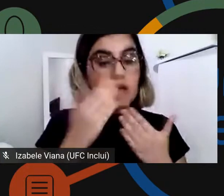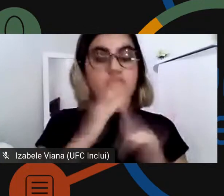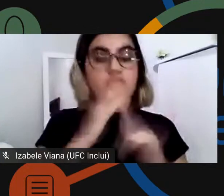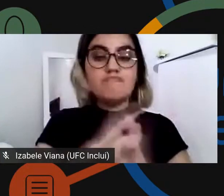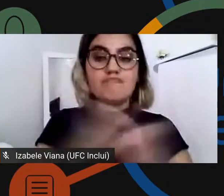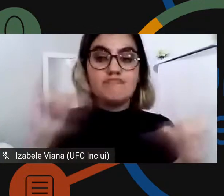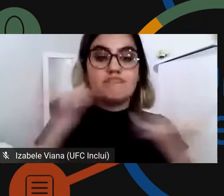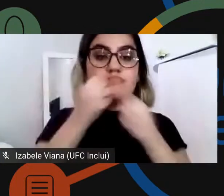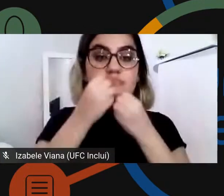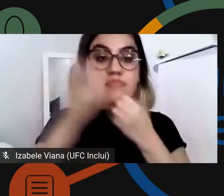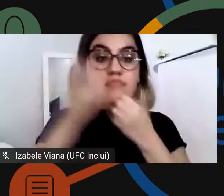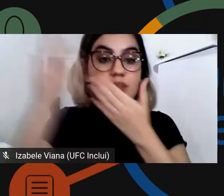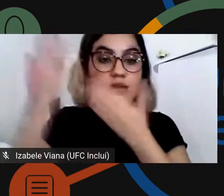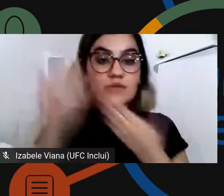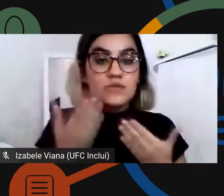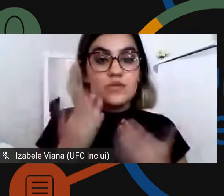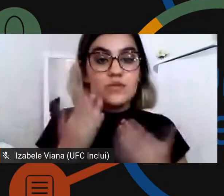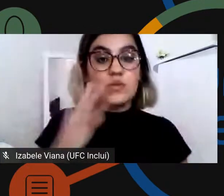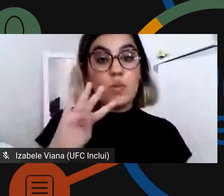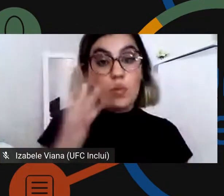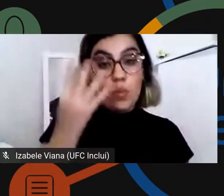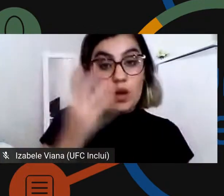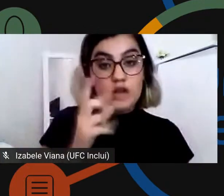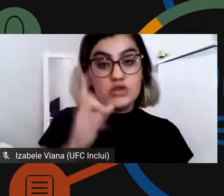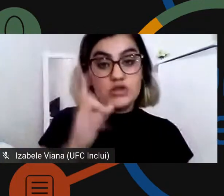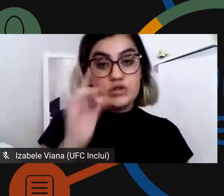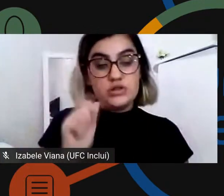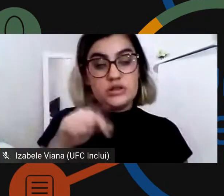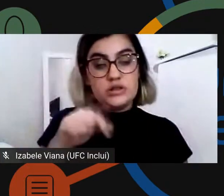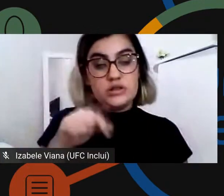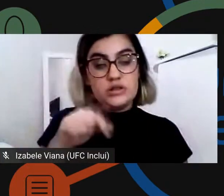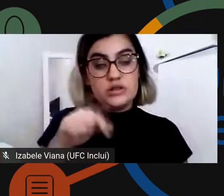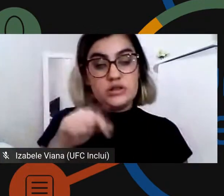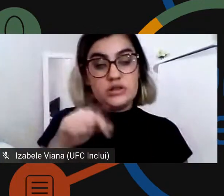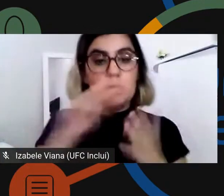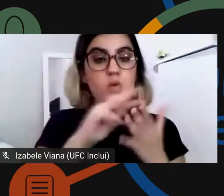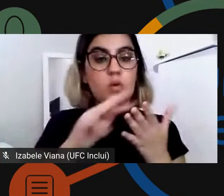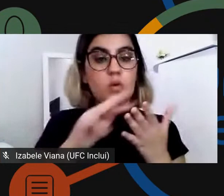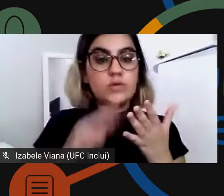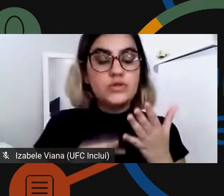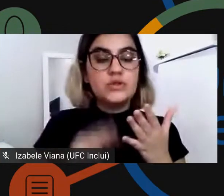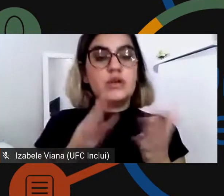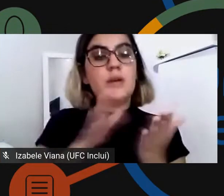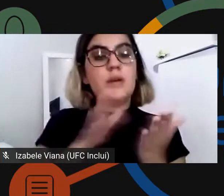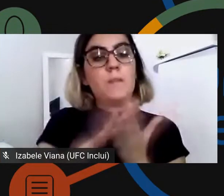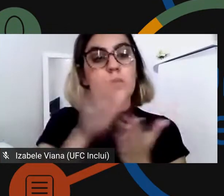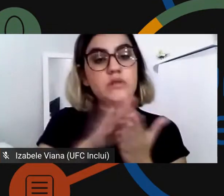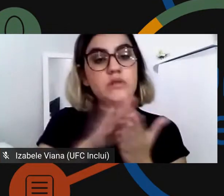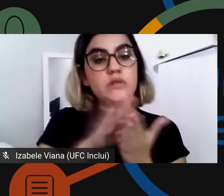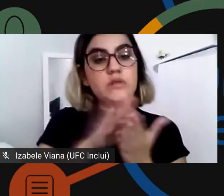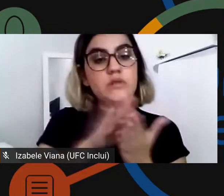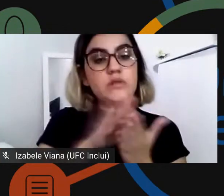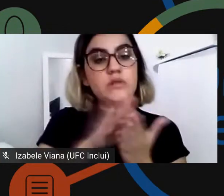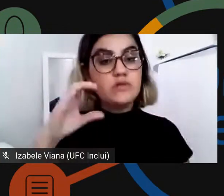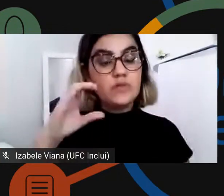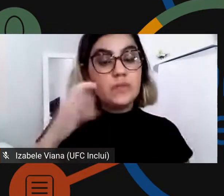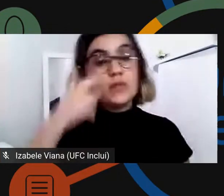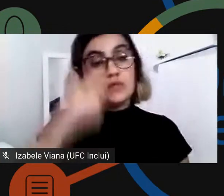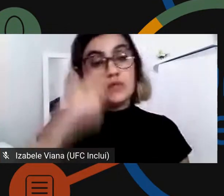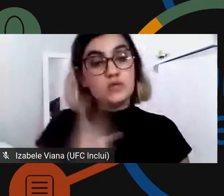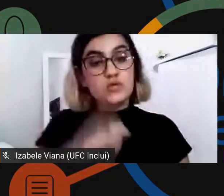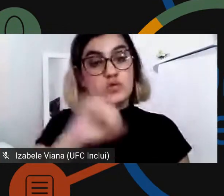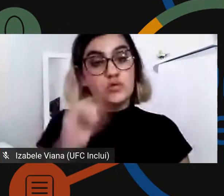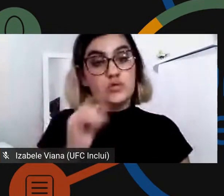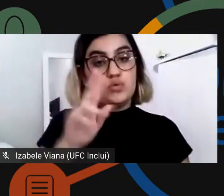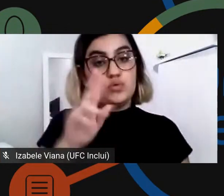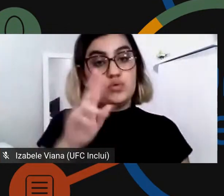da Semana de Metodologia e Produção Científica. Eu sou a Juliana Lima, orgulhosamente